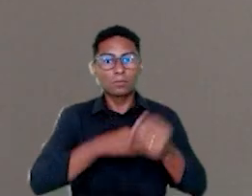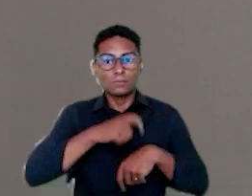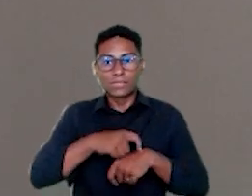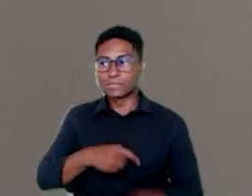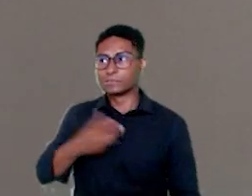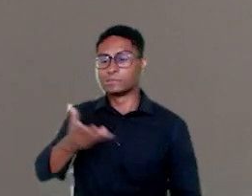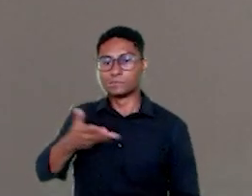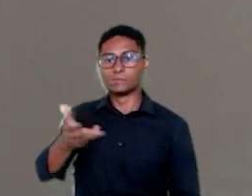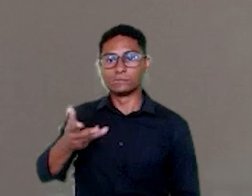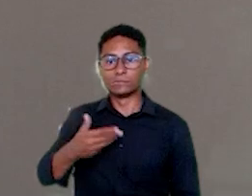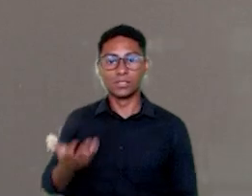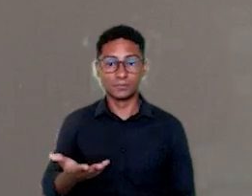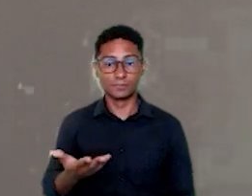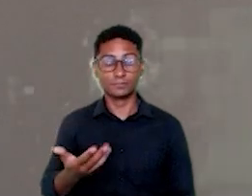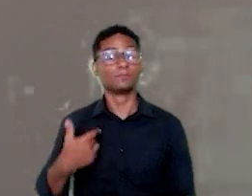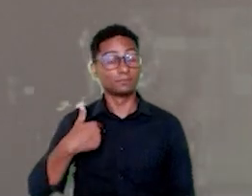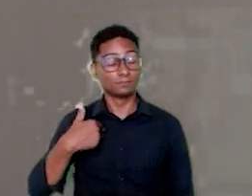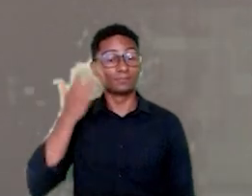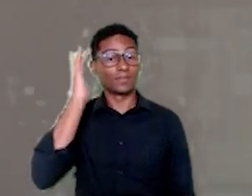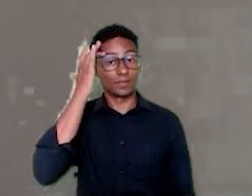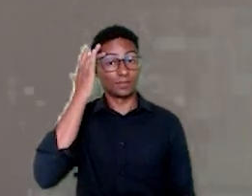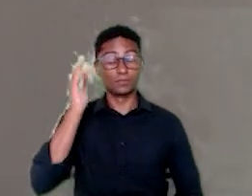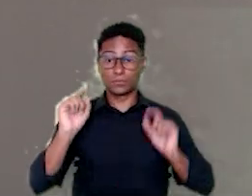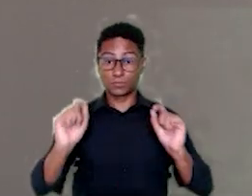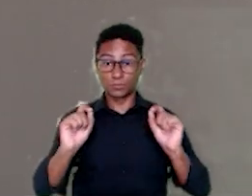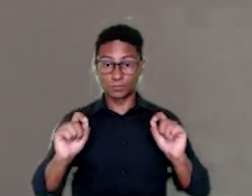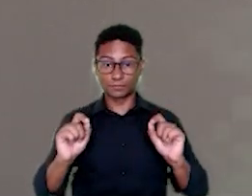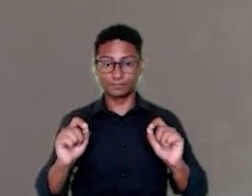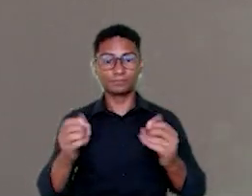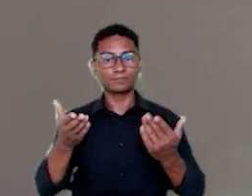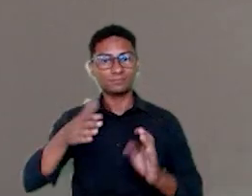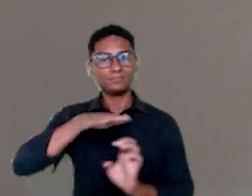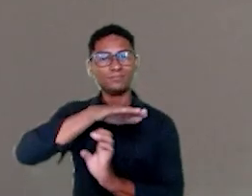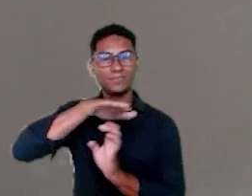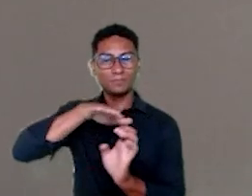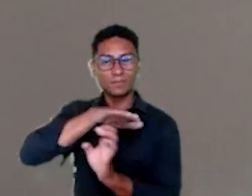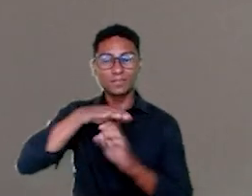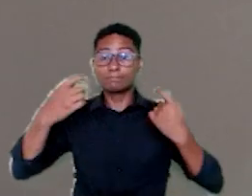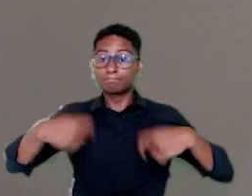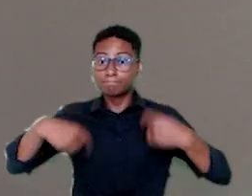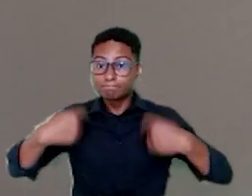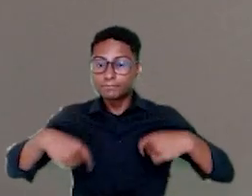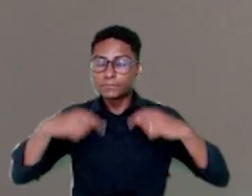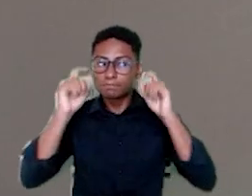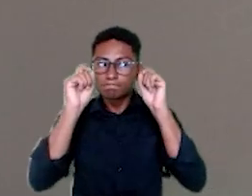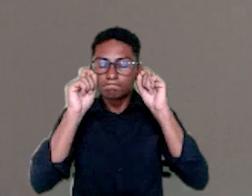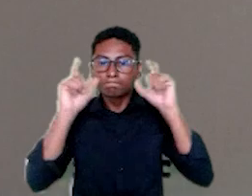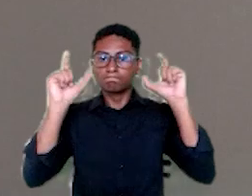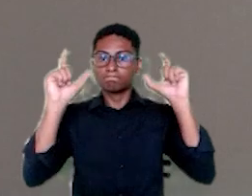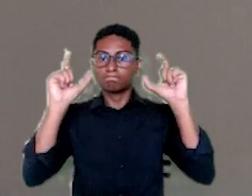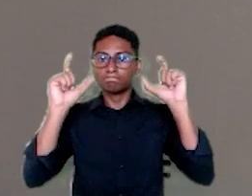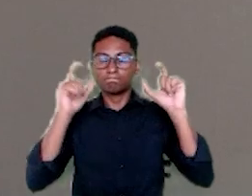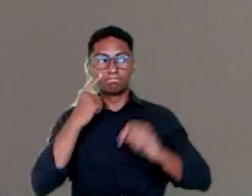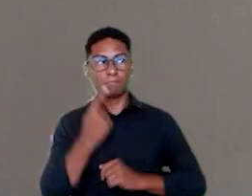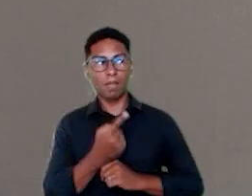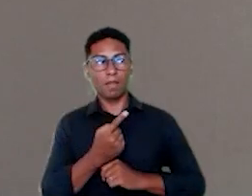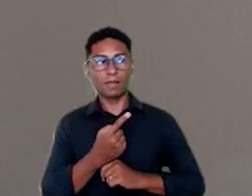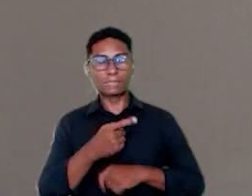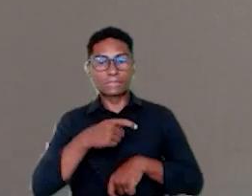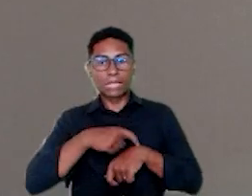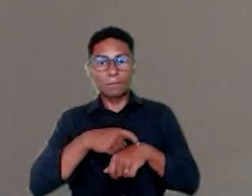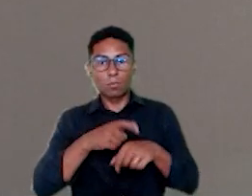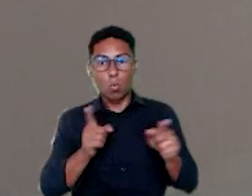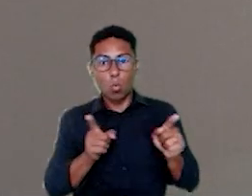É, acredito que uma empresa, né, precisa estar atenta a isso, né, essa movimentação, e às vezes